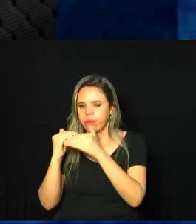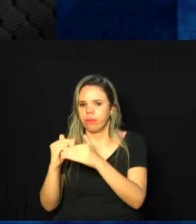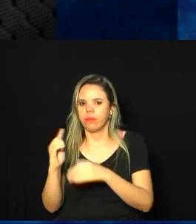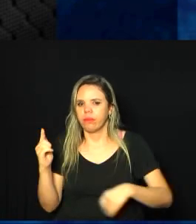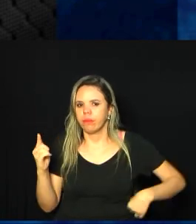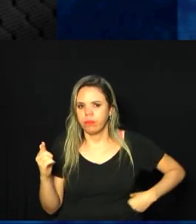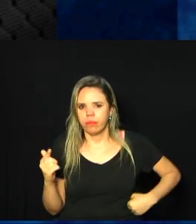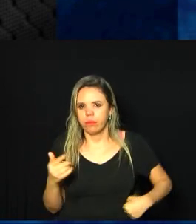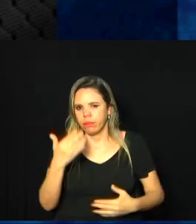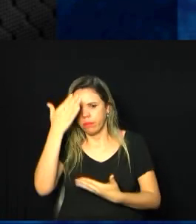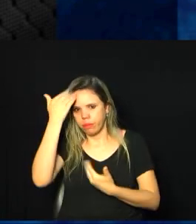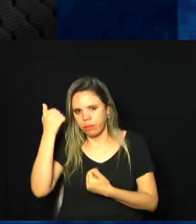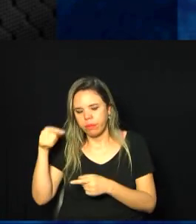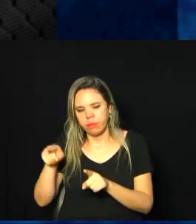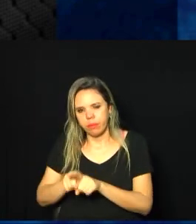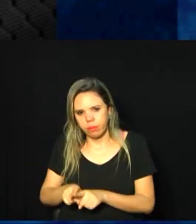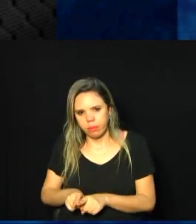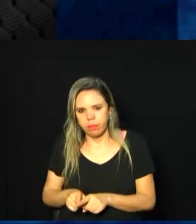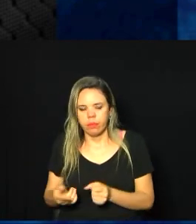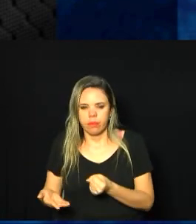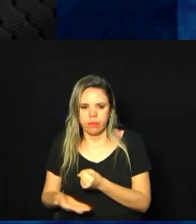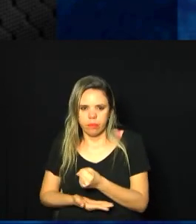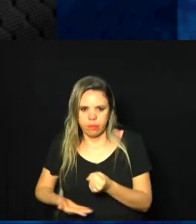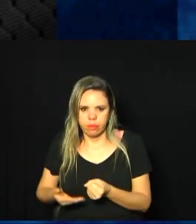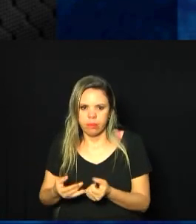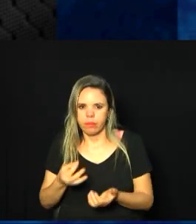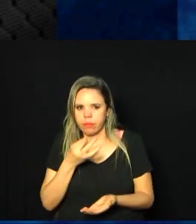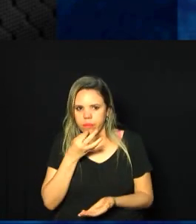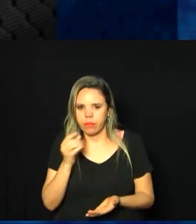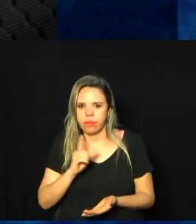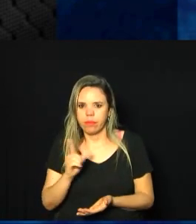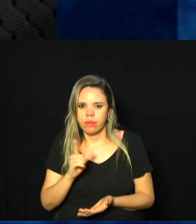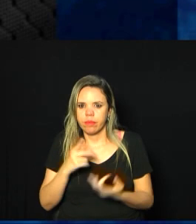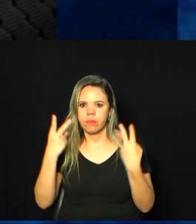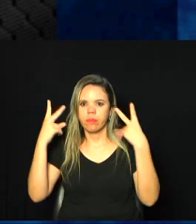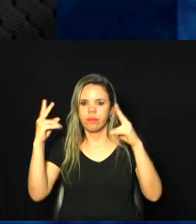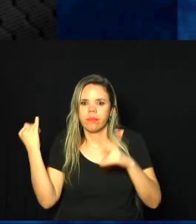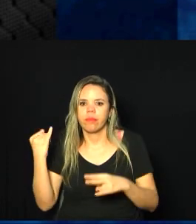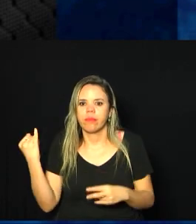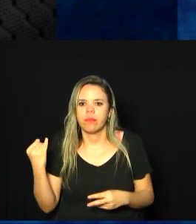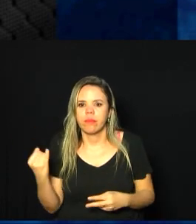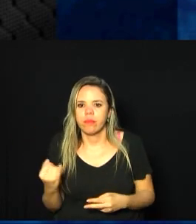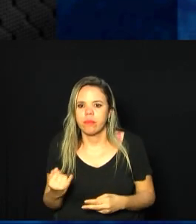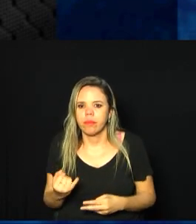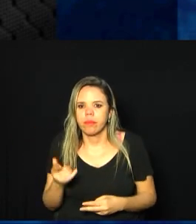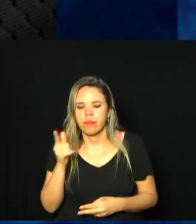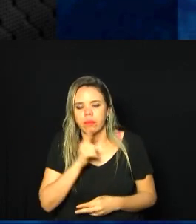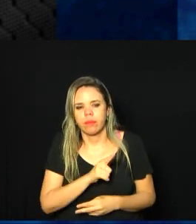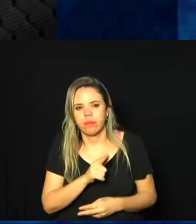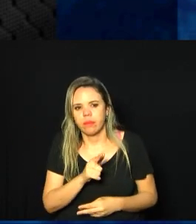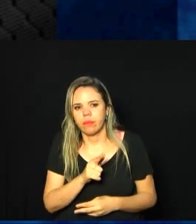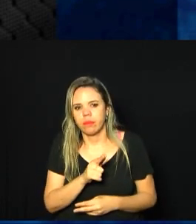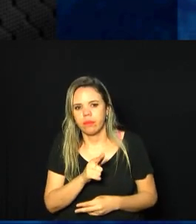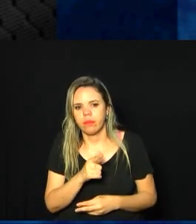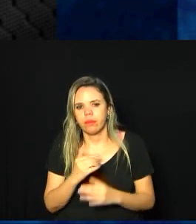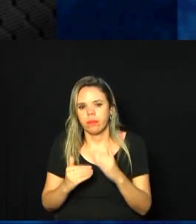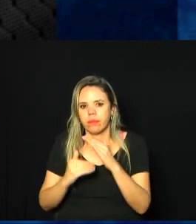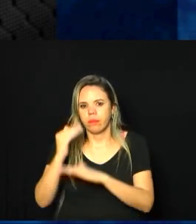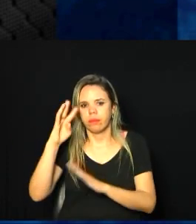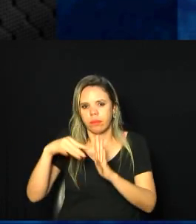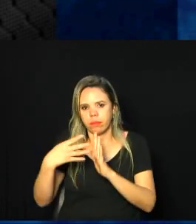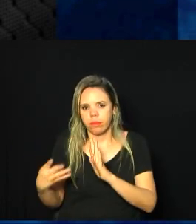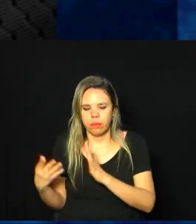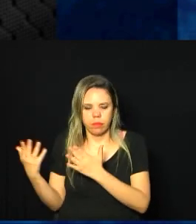Goiás, então a Ponte, no mínimo, fica nesta posição, mas claro que uma vitória é importante para ela conseguir subir na tabela